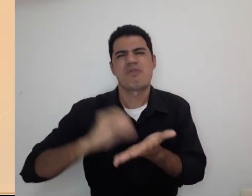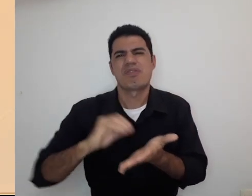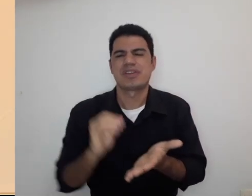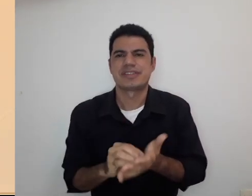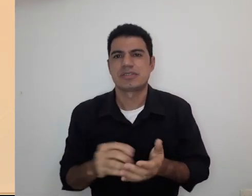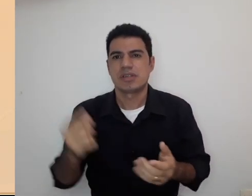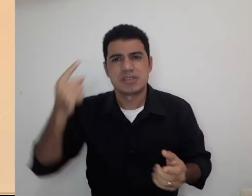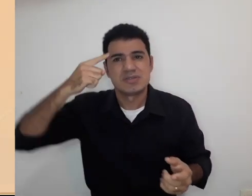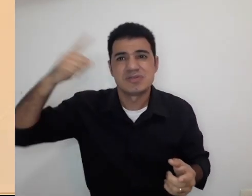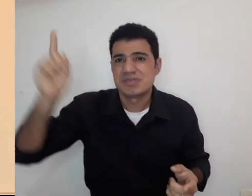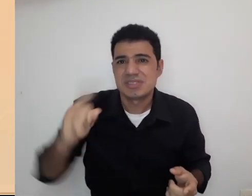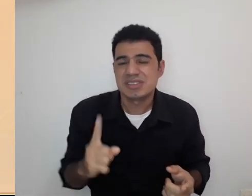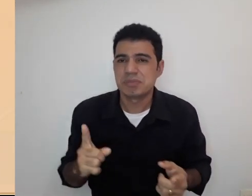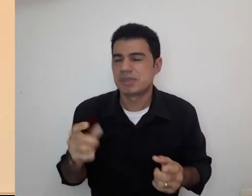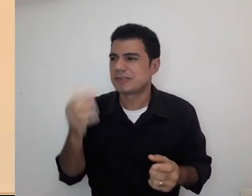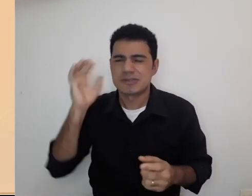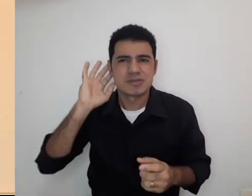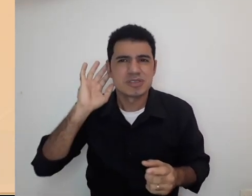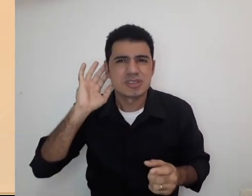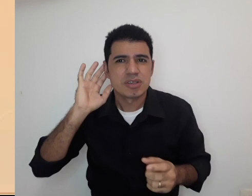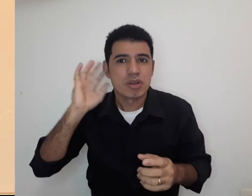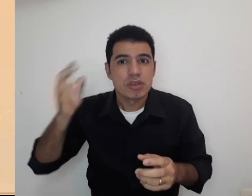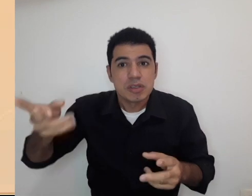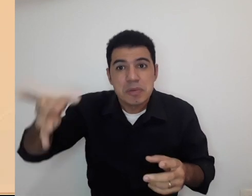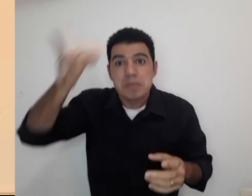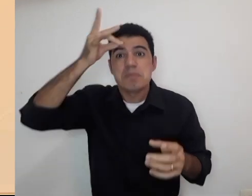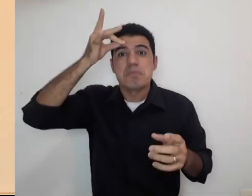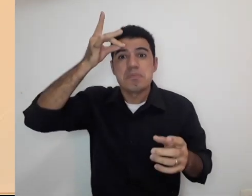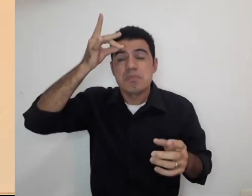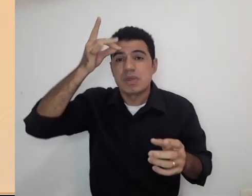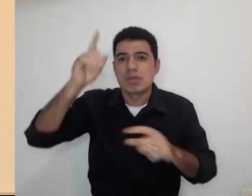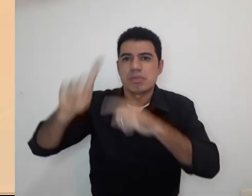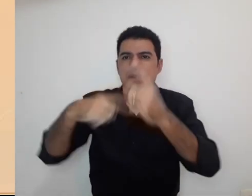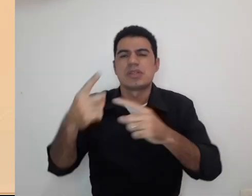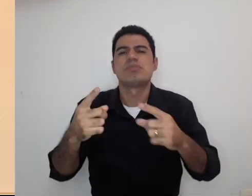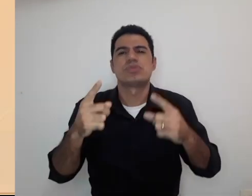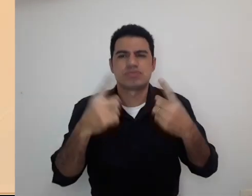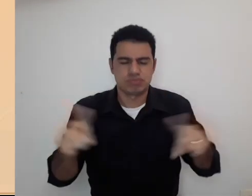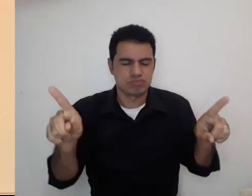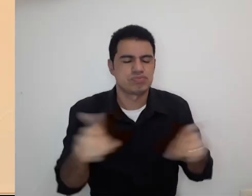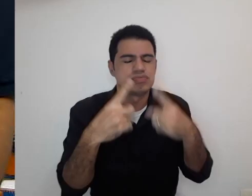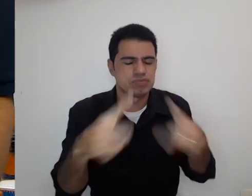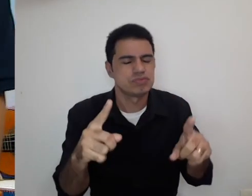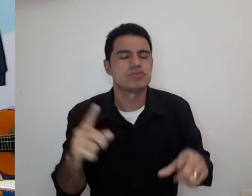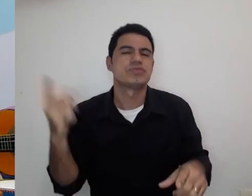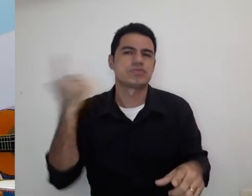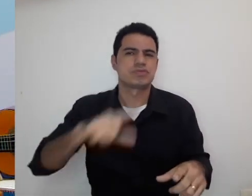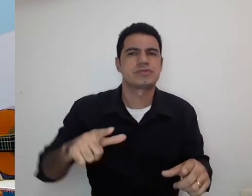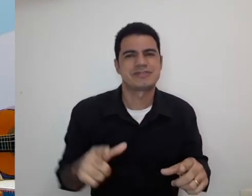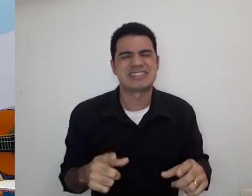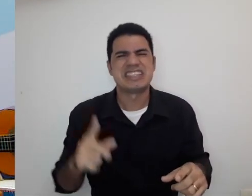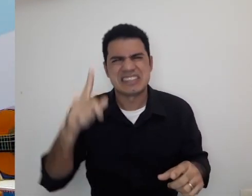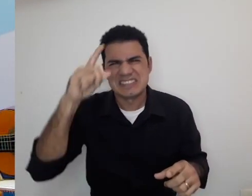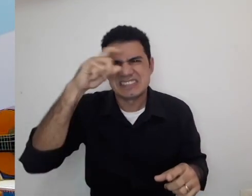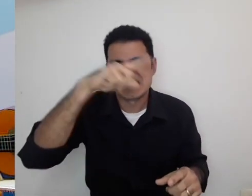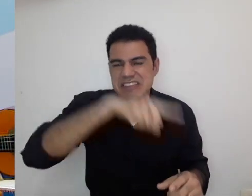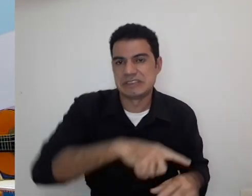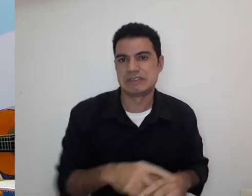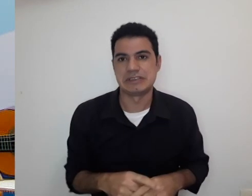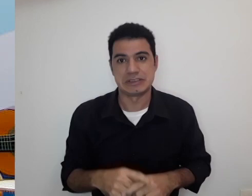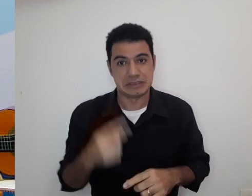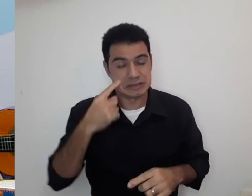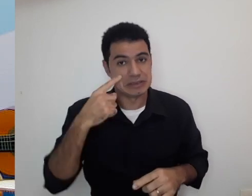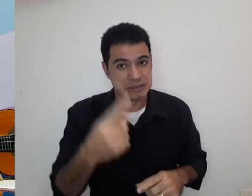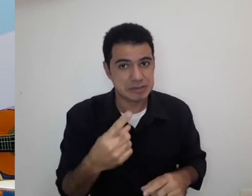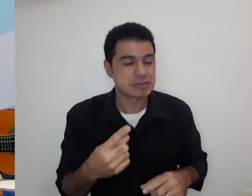precisão, os monges teriam que decorar os sons das músicas para depois executá-las. Mais uma vez, aquela